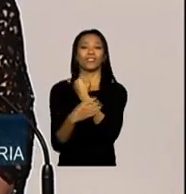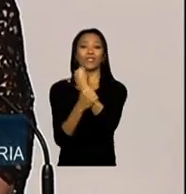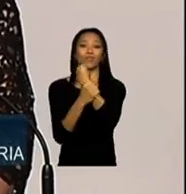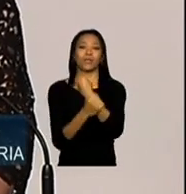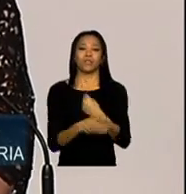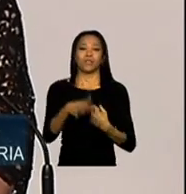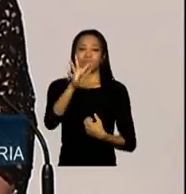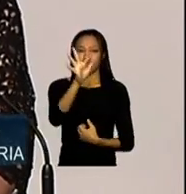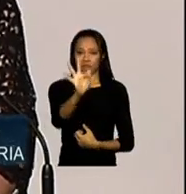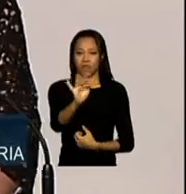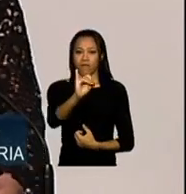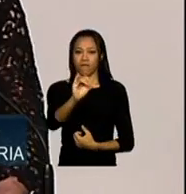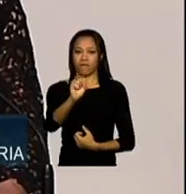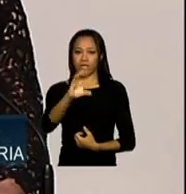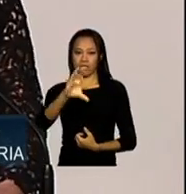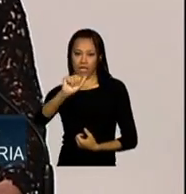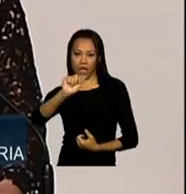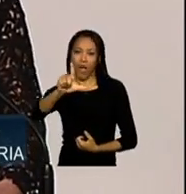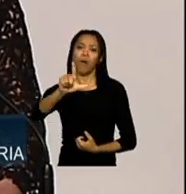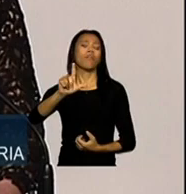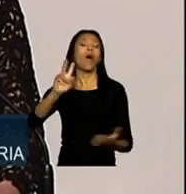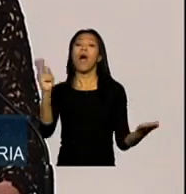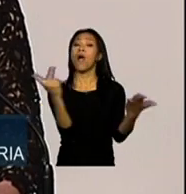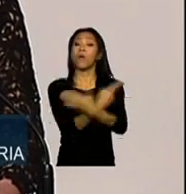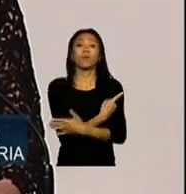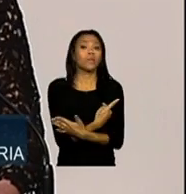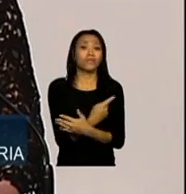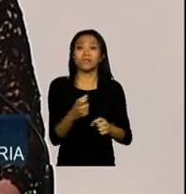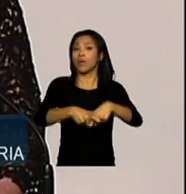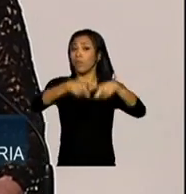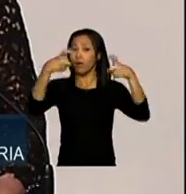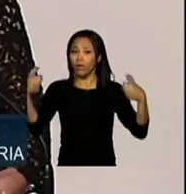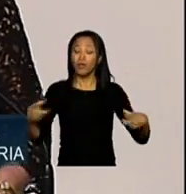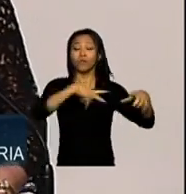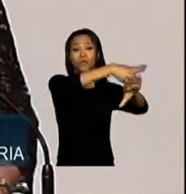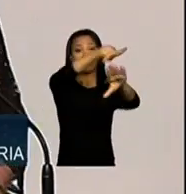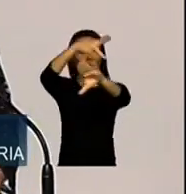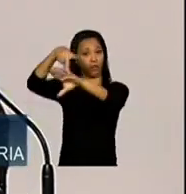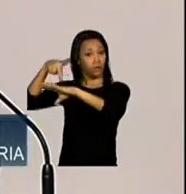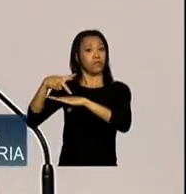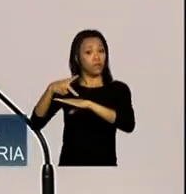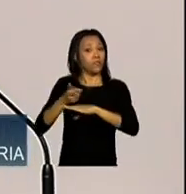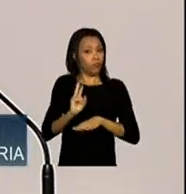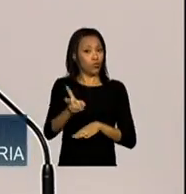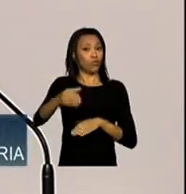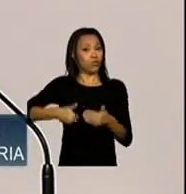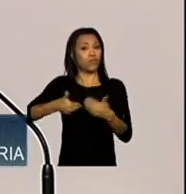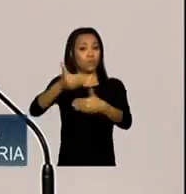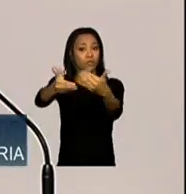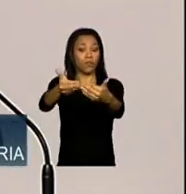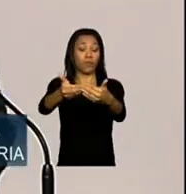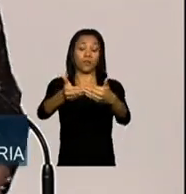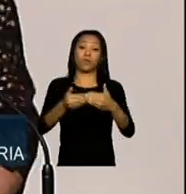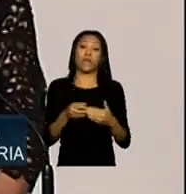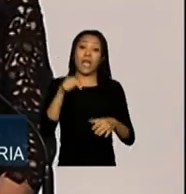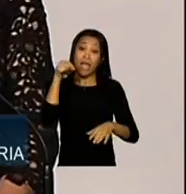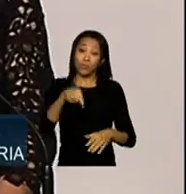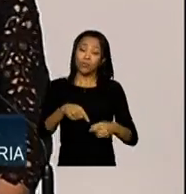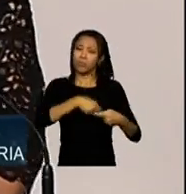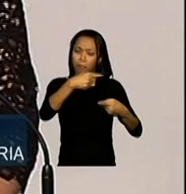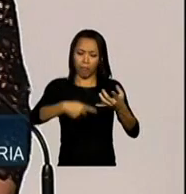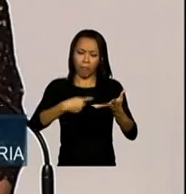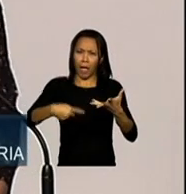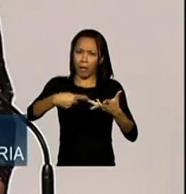como marcas da maioria dos países desenvolvidos. Em alguns casos, todos esses